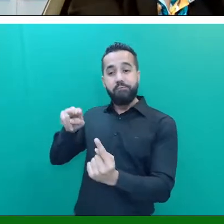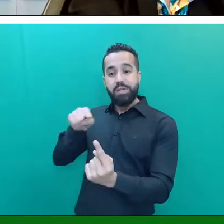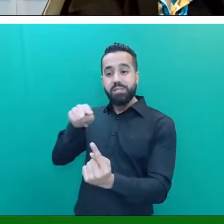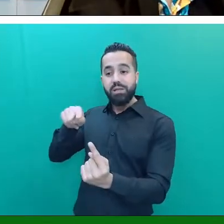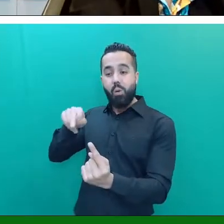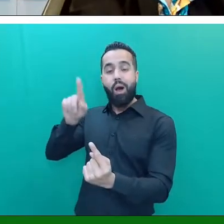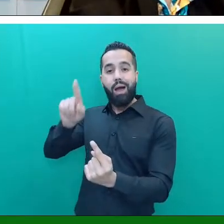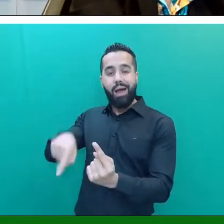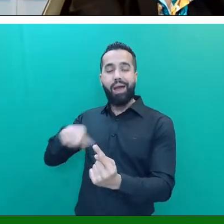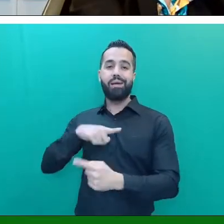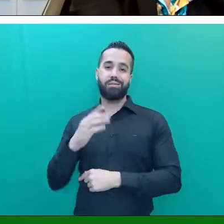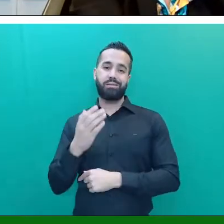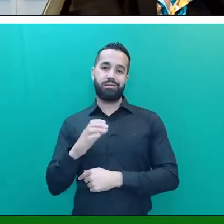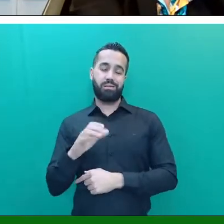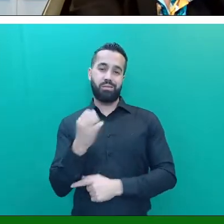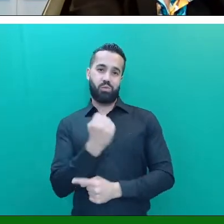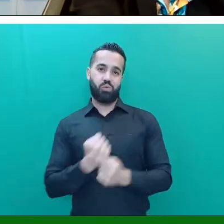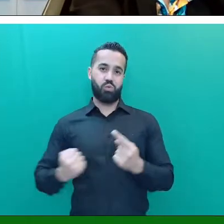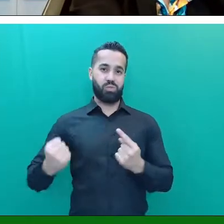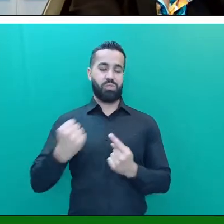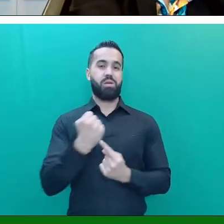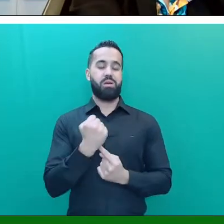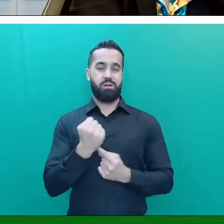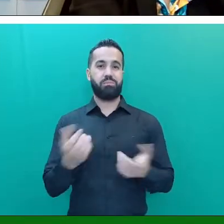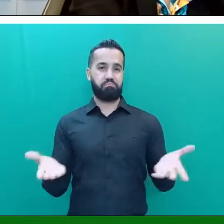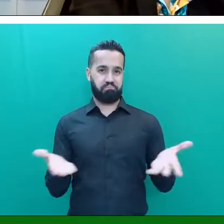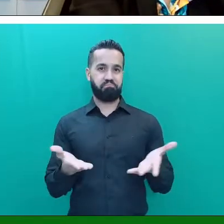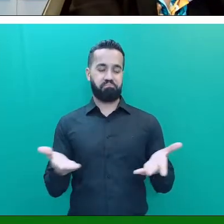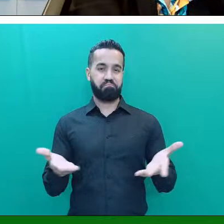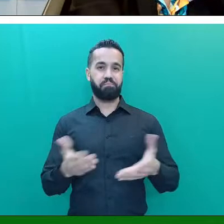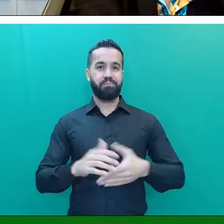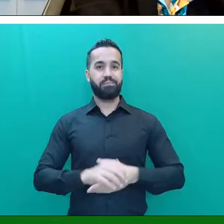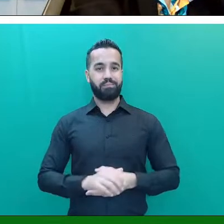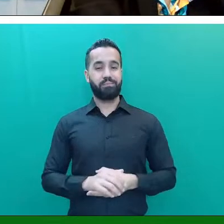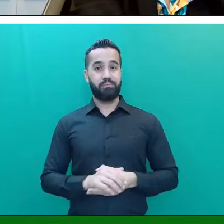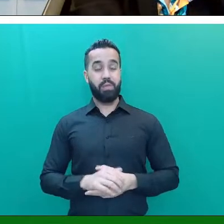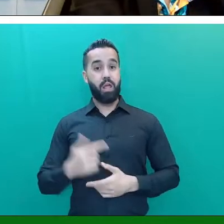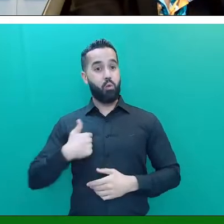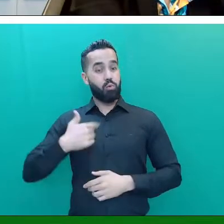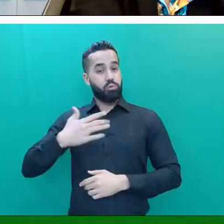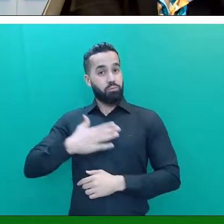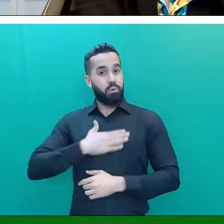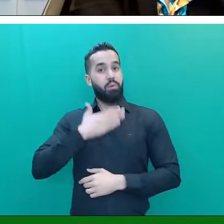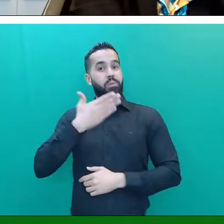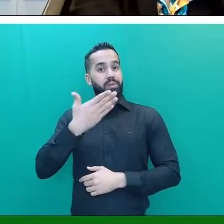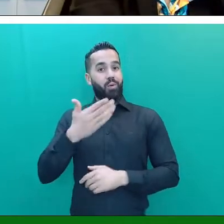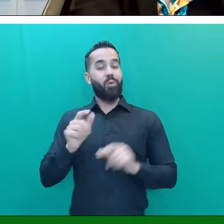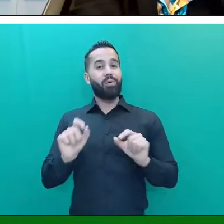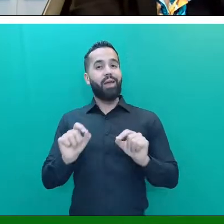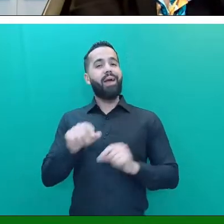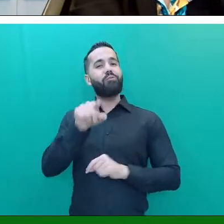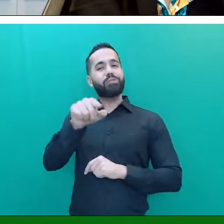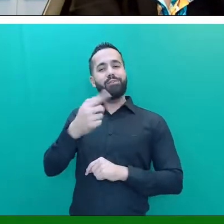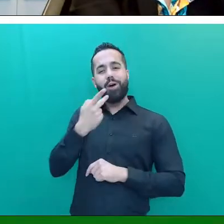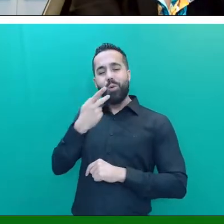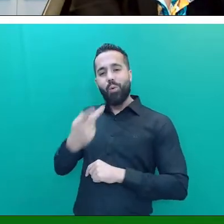sociais e humanas brasileiras atuais. Por isso me surpreendeu sua aproximação, seu elogio